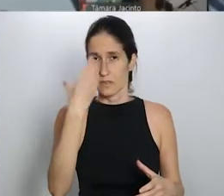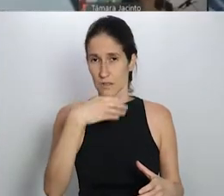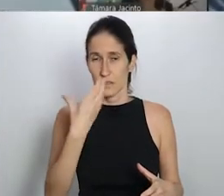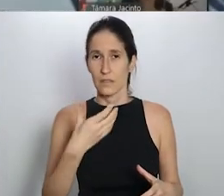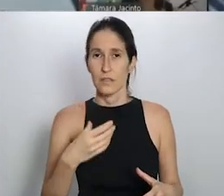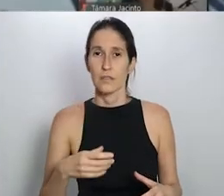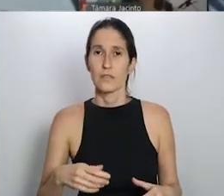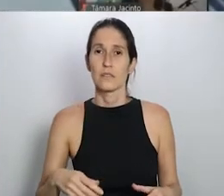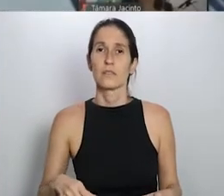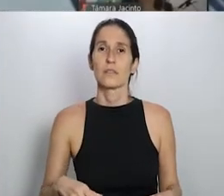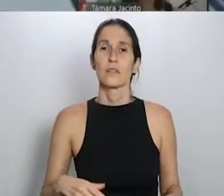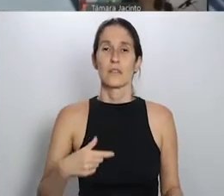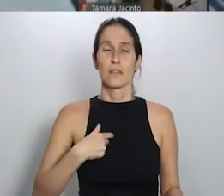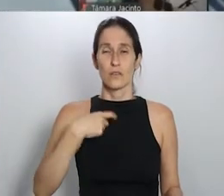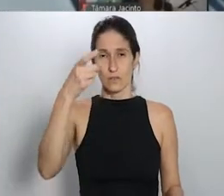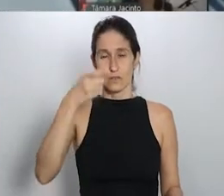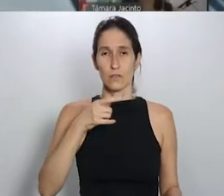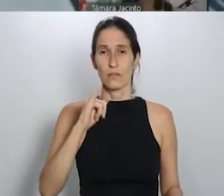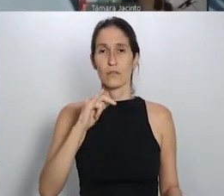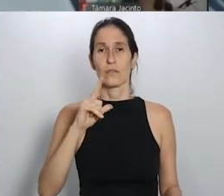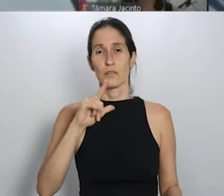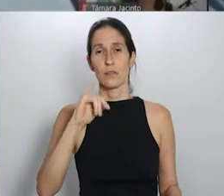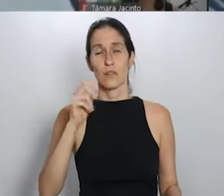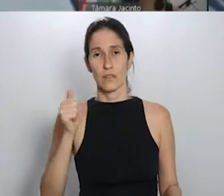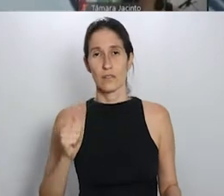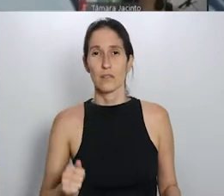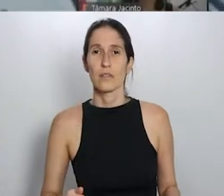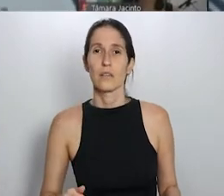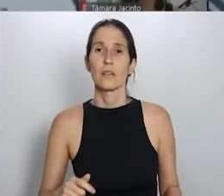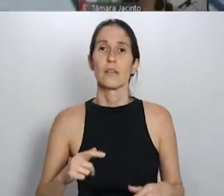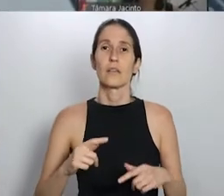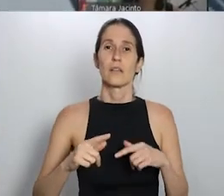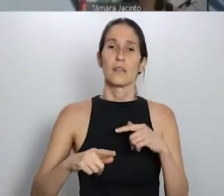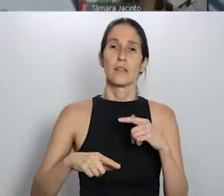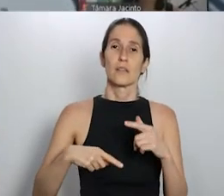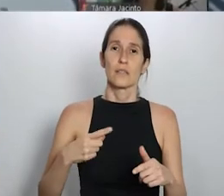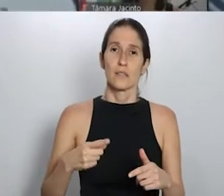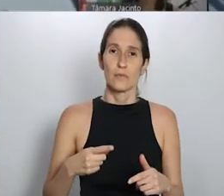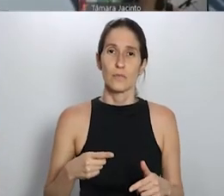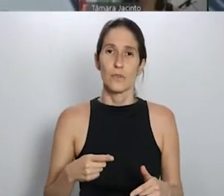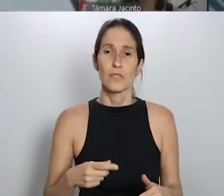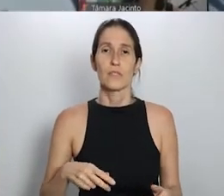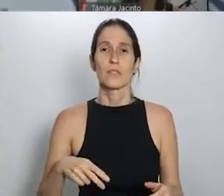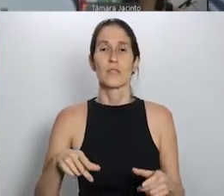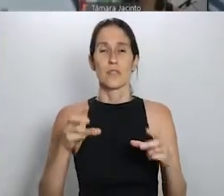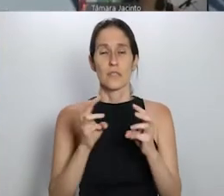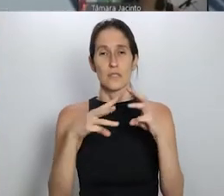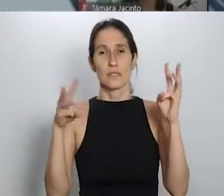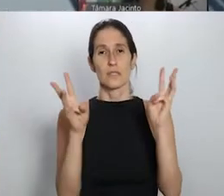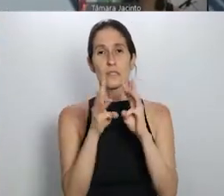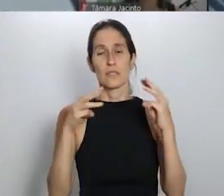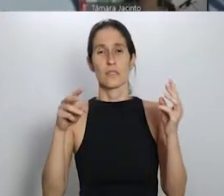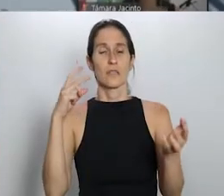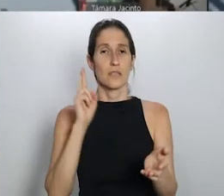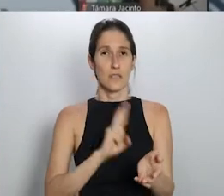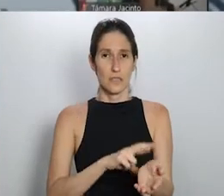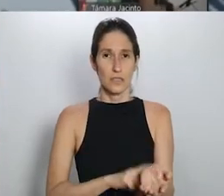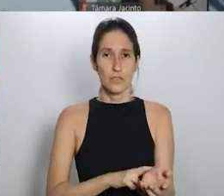Ritmo. E o último agora é Ciranda Sem Fim para Lia. Nessas ruas, nessas